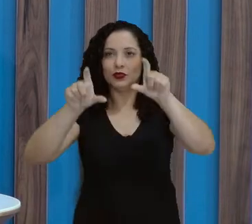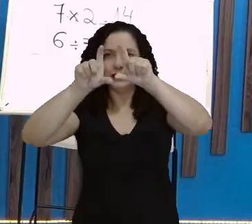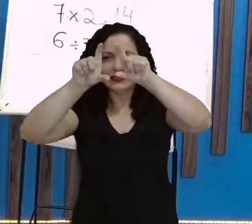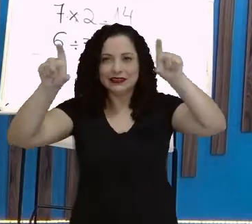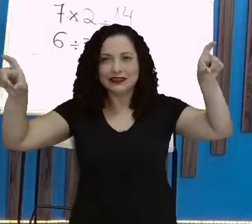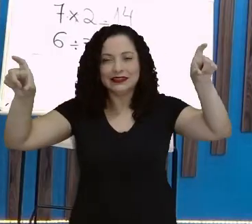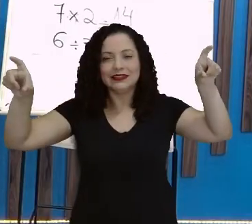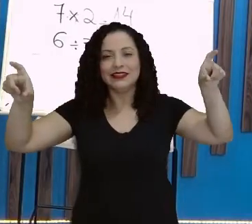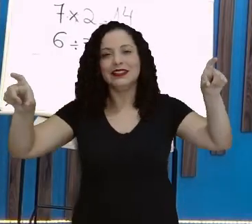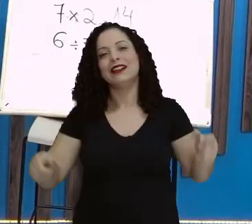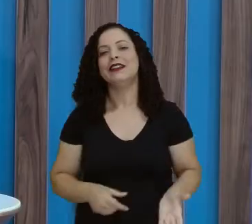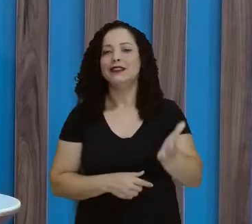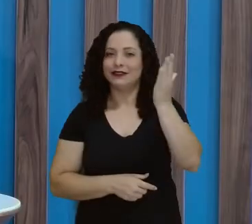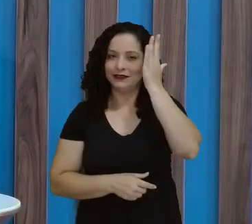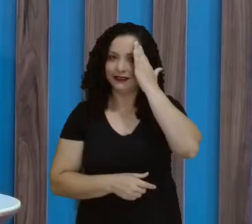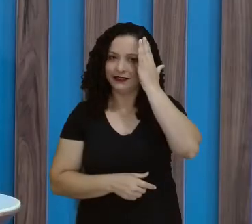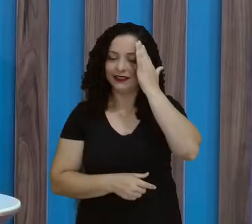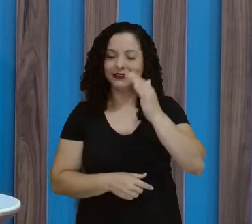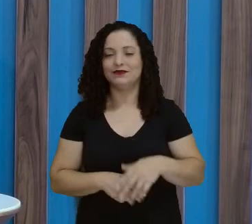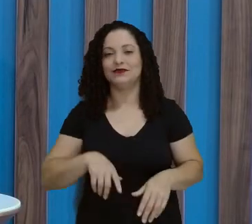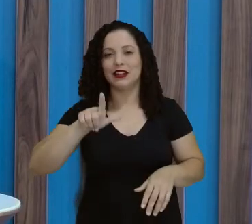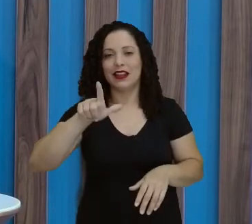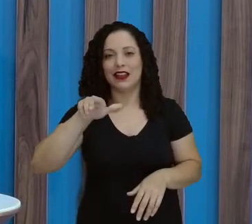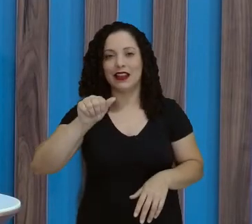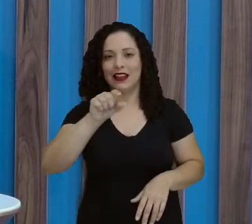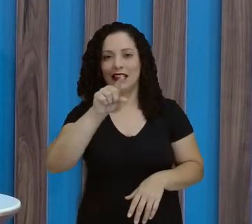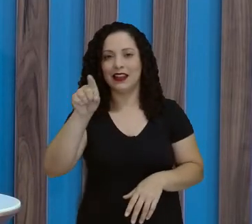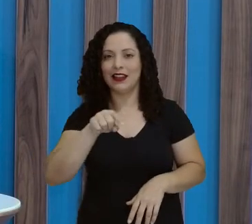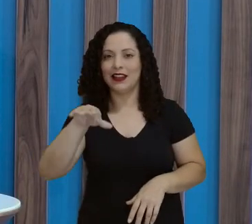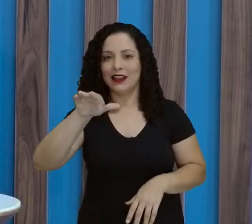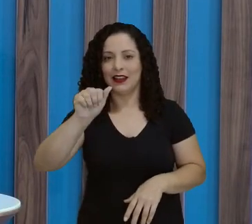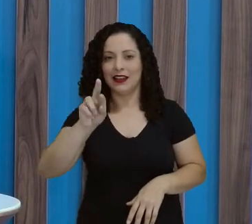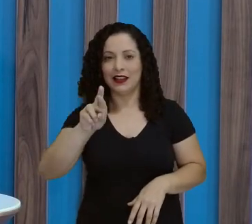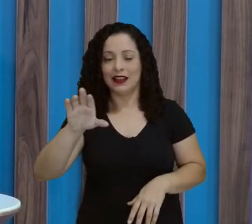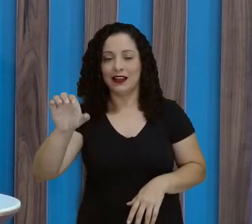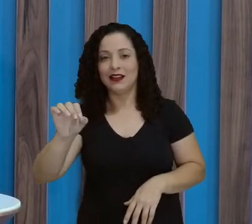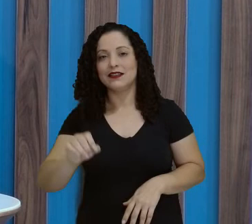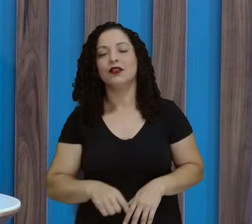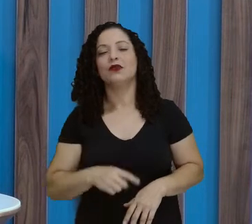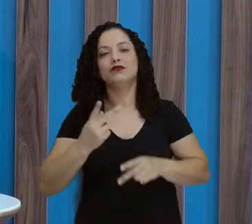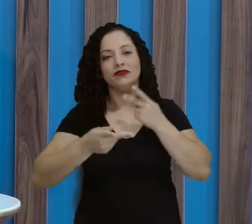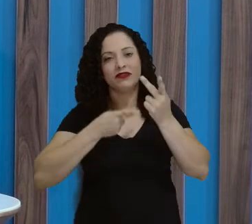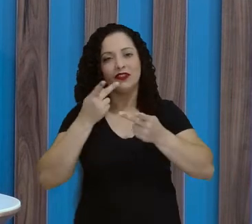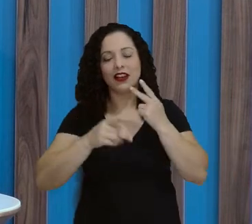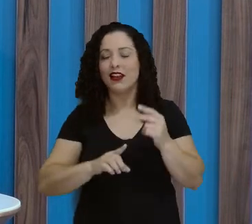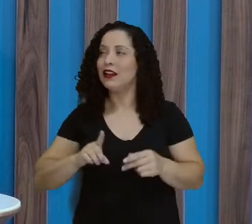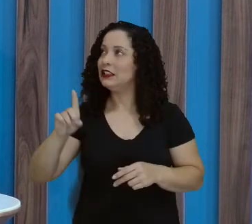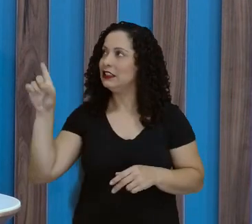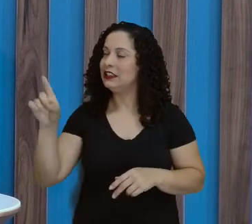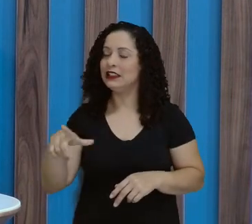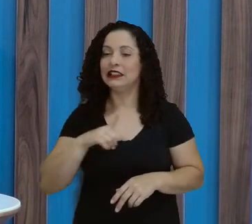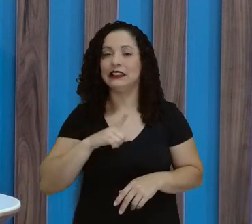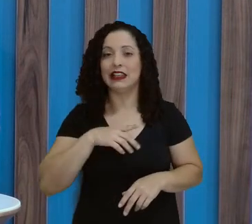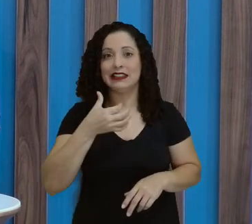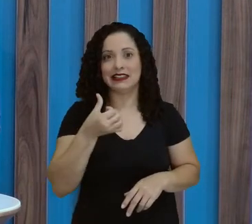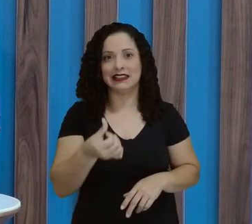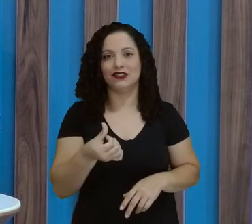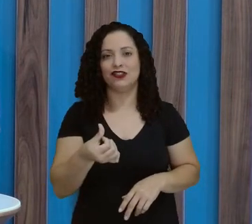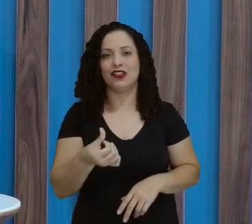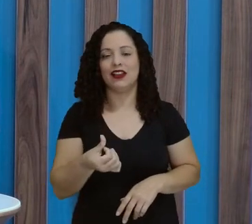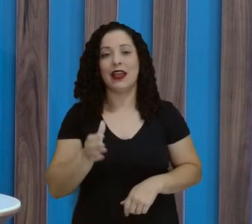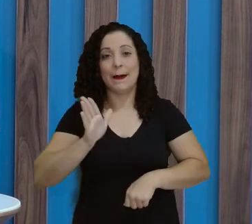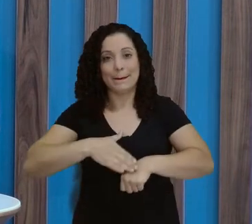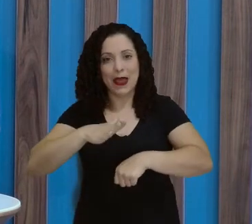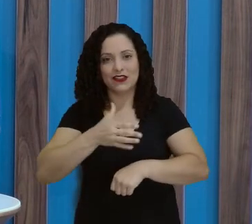faz aí o resultado. É, o Lázaro disse que... Miguel, né? É, Miguel. Que ele ficou com 6 bolas. Ele ganhou